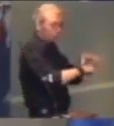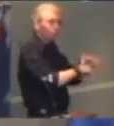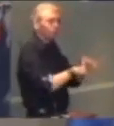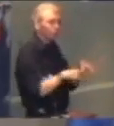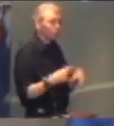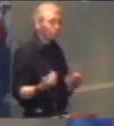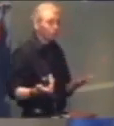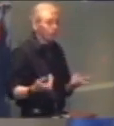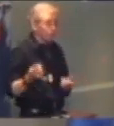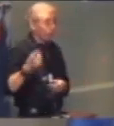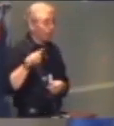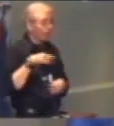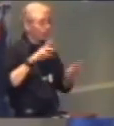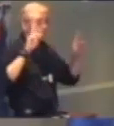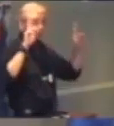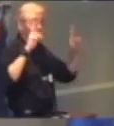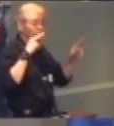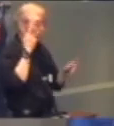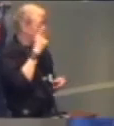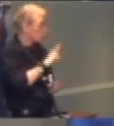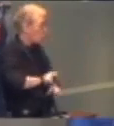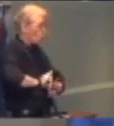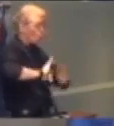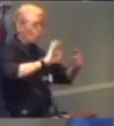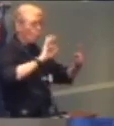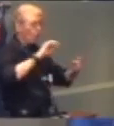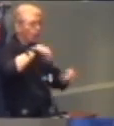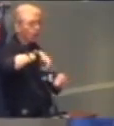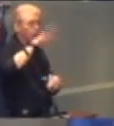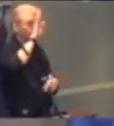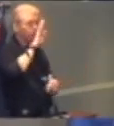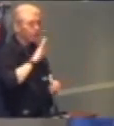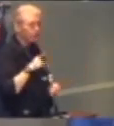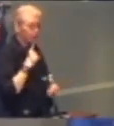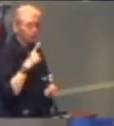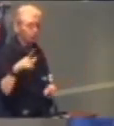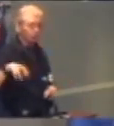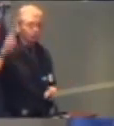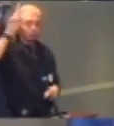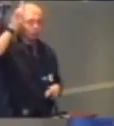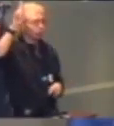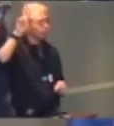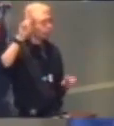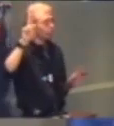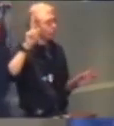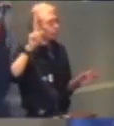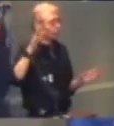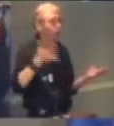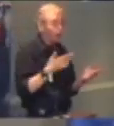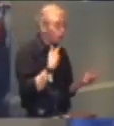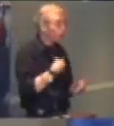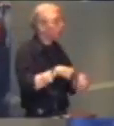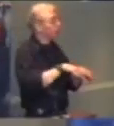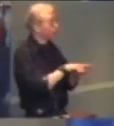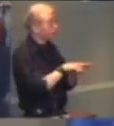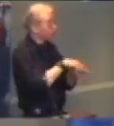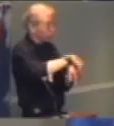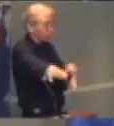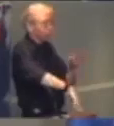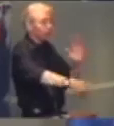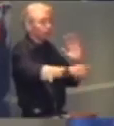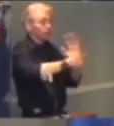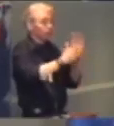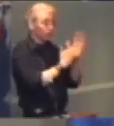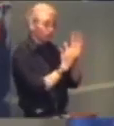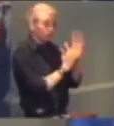defendeu brilhantemente os Gramados de futebol do do nosso país e do mundo aa e agora está defendendo bravamente a nação